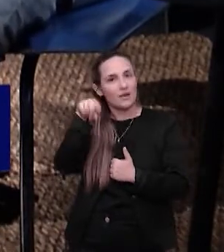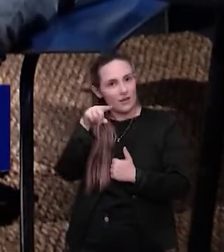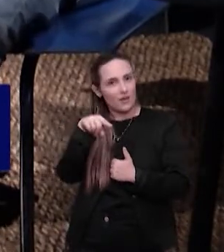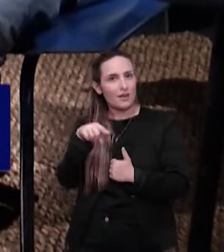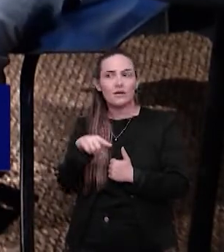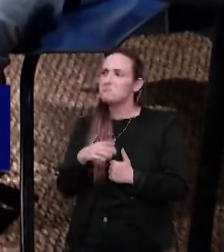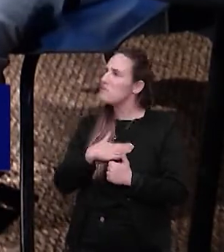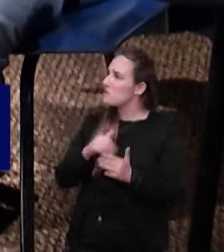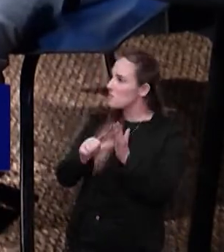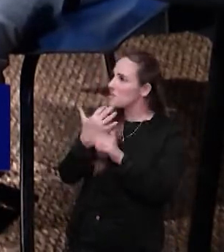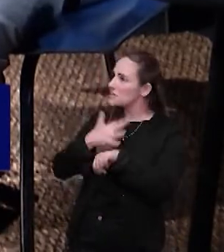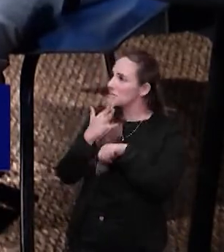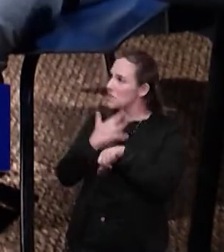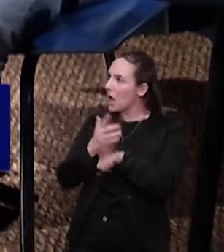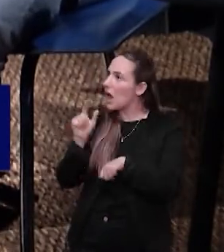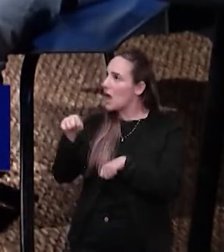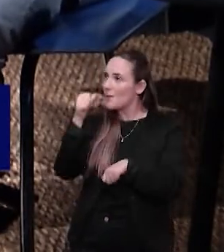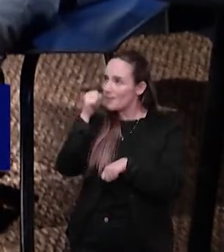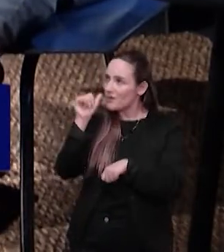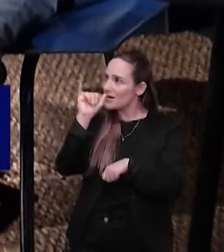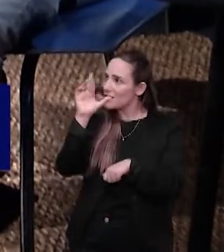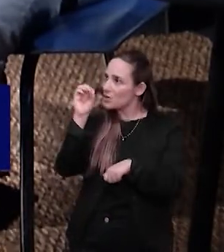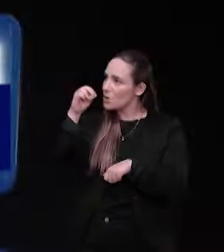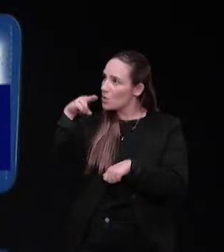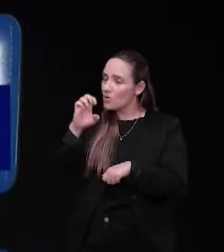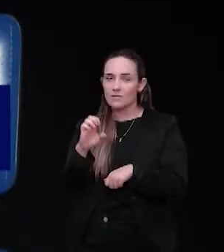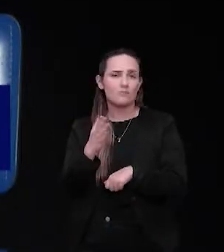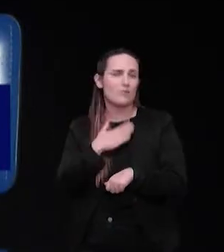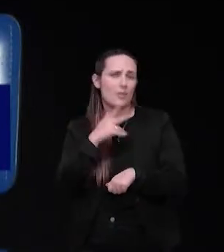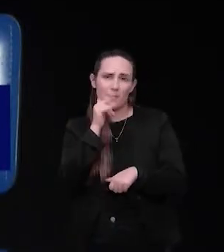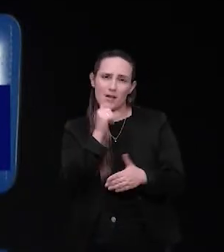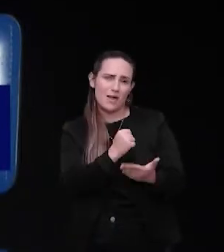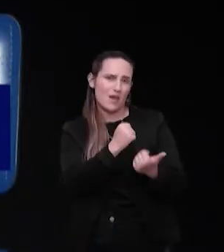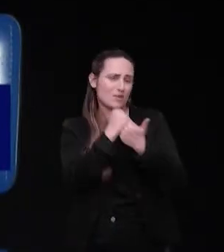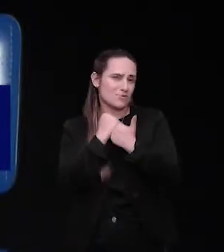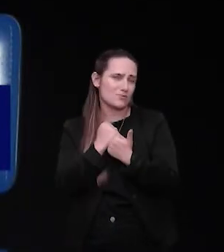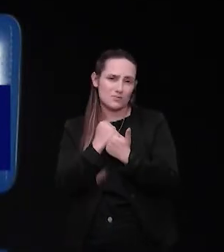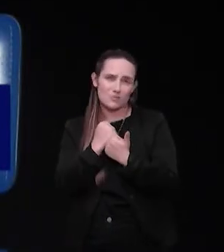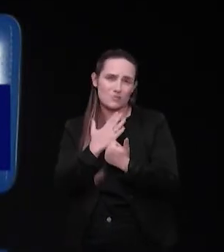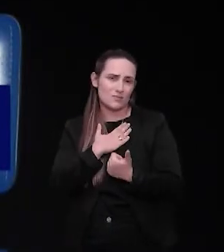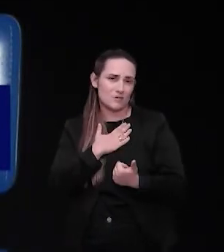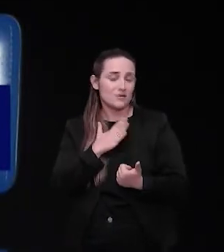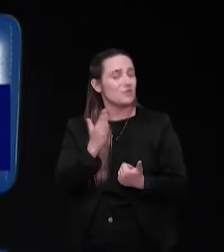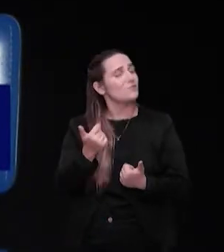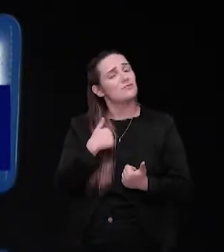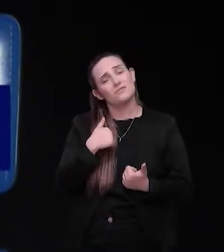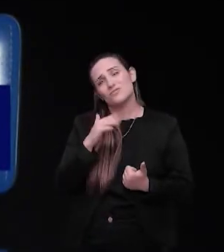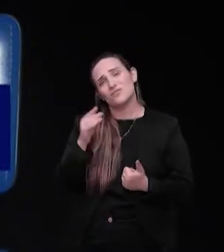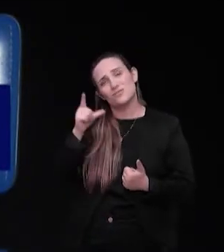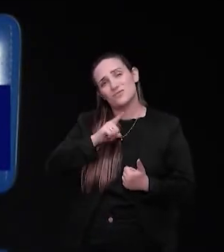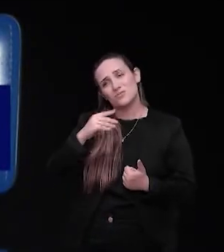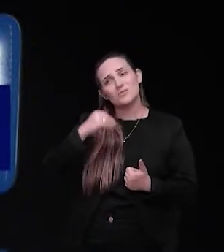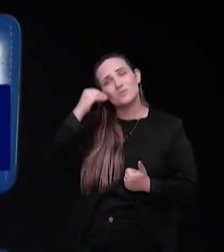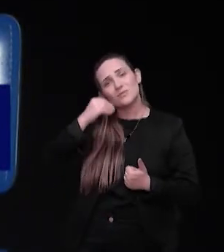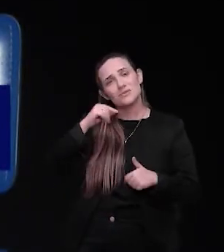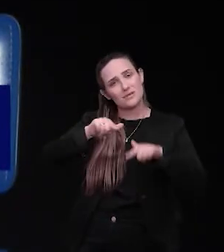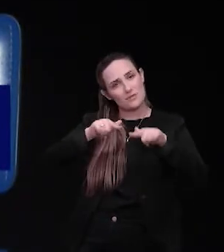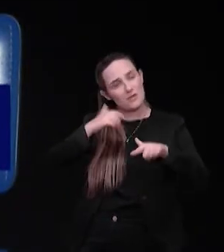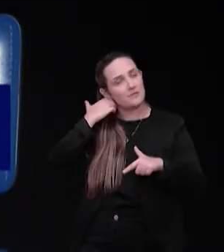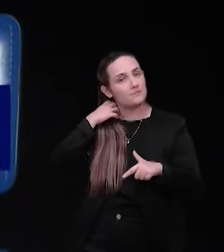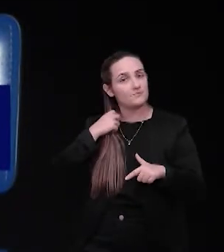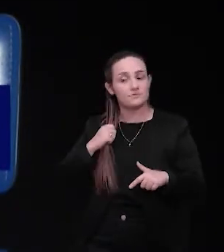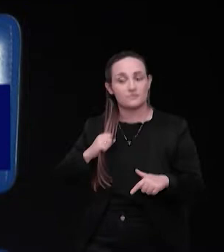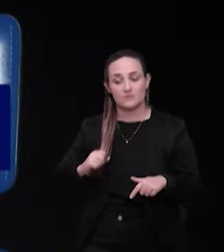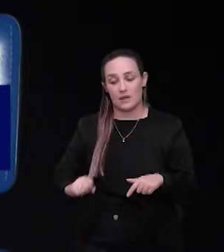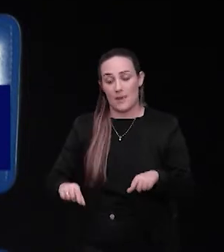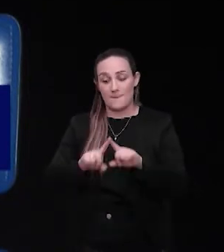doutora Irone, no Ministério Público. Então assim, eu já, diferente de muitos da minha turma de concurso, eu tinha uma experiência de trabalho, mas é